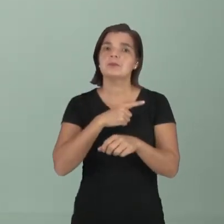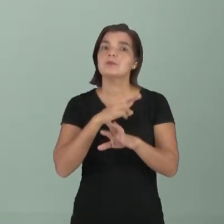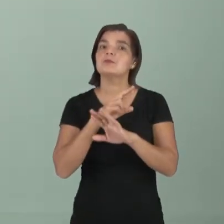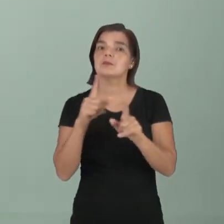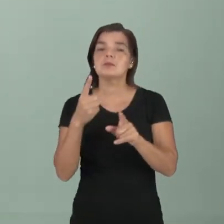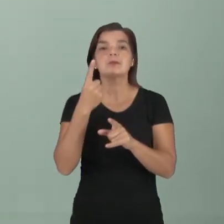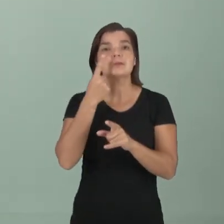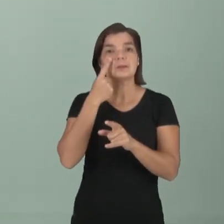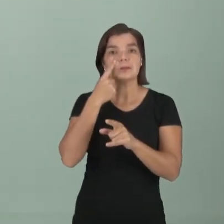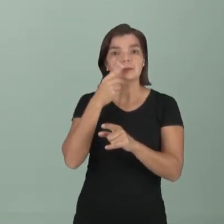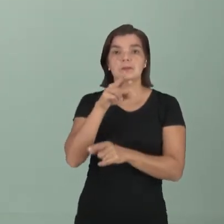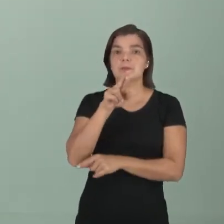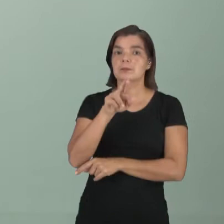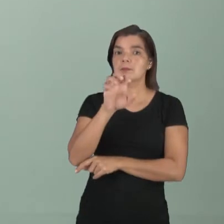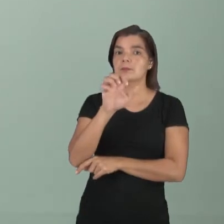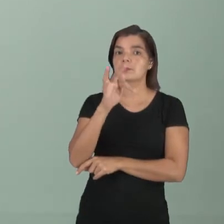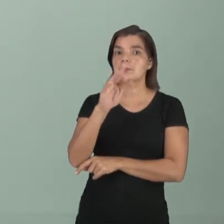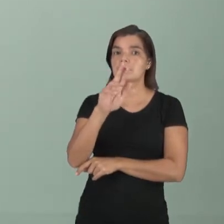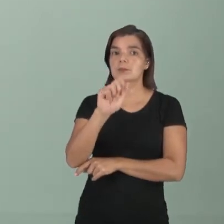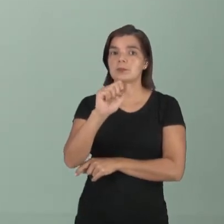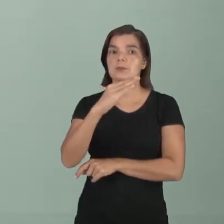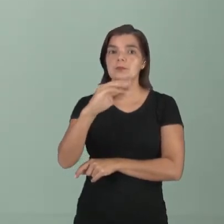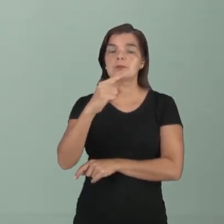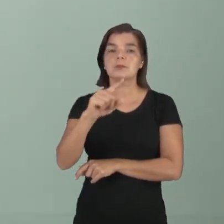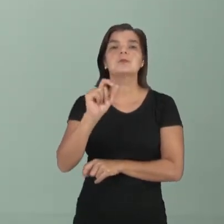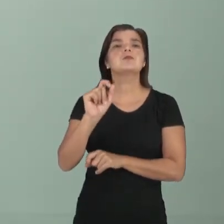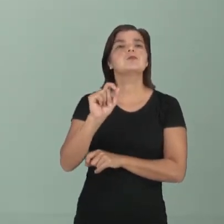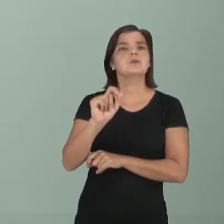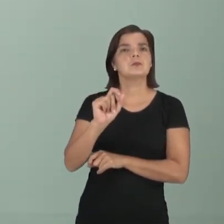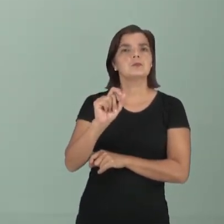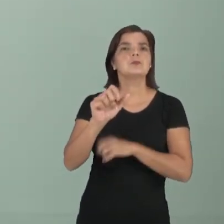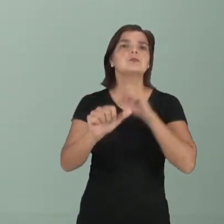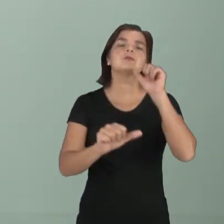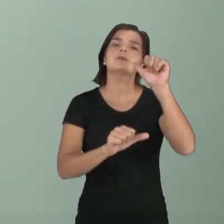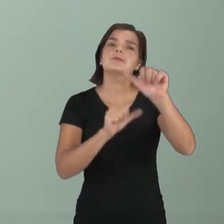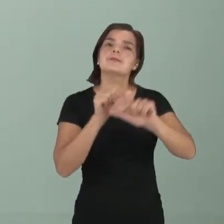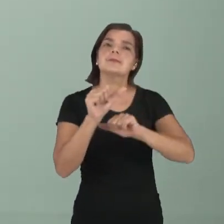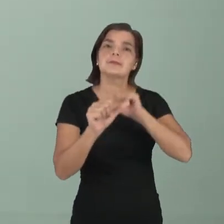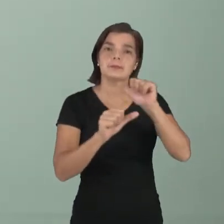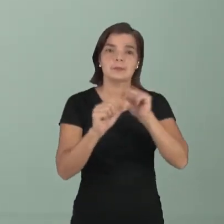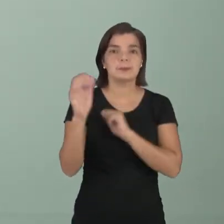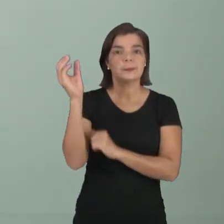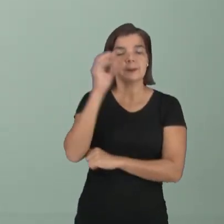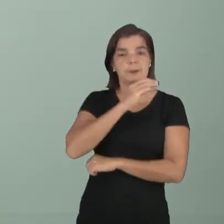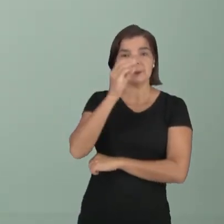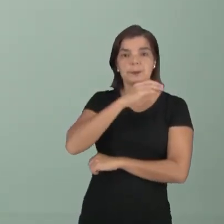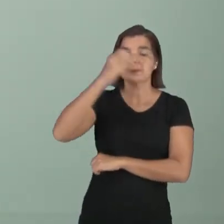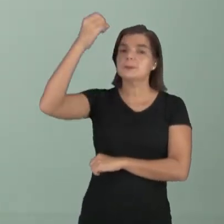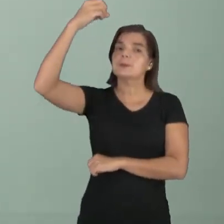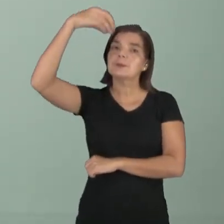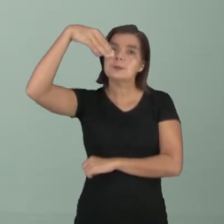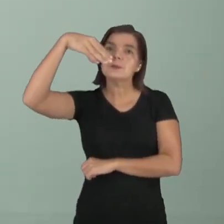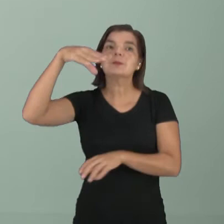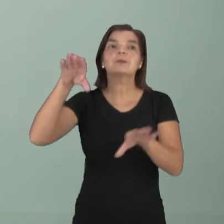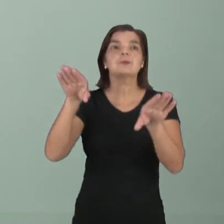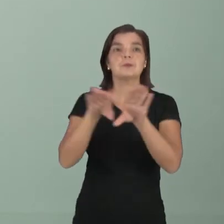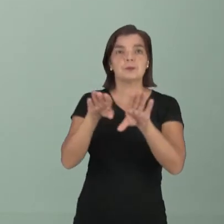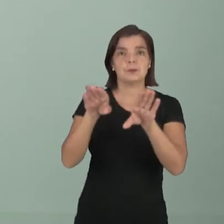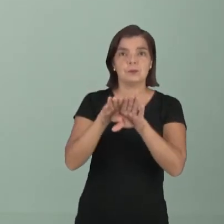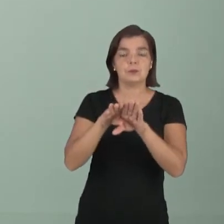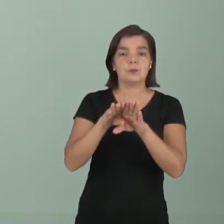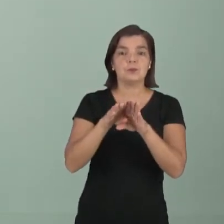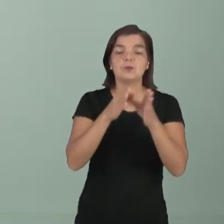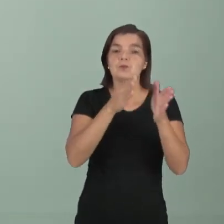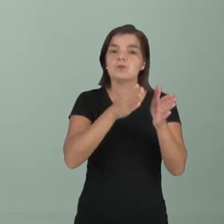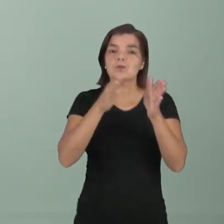Então é isso que vai ser a refração. Ela trata-se de quê? De uma mudança da velocidade da luz quando muda